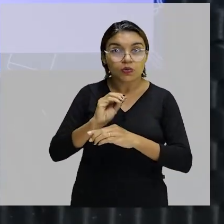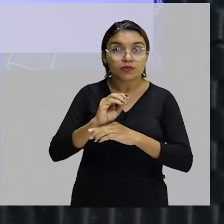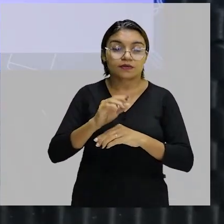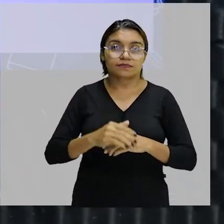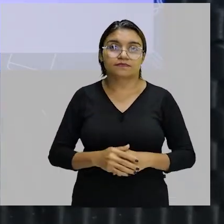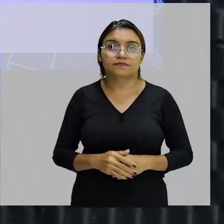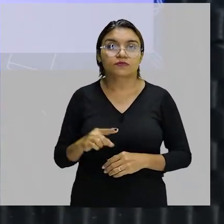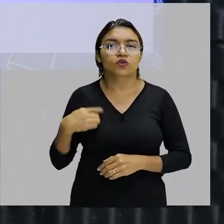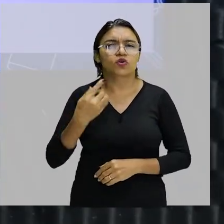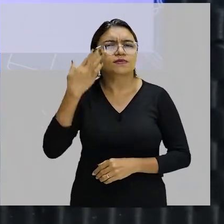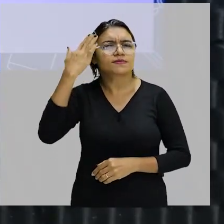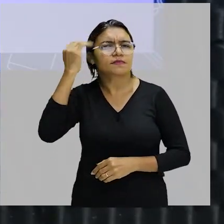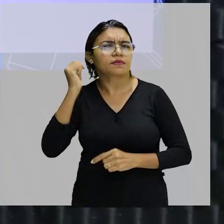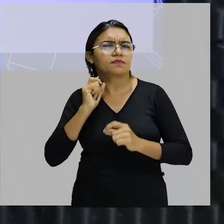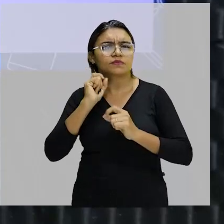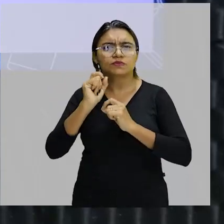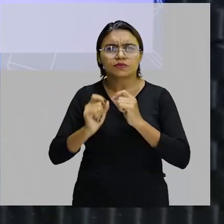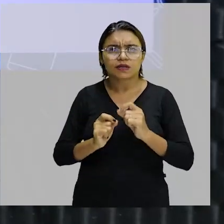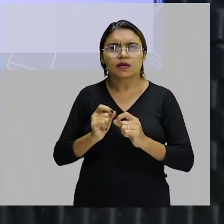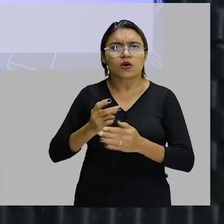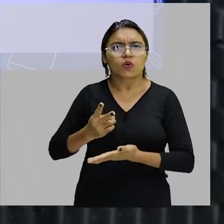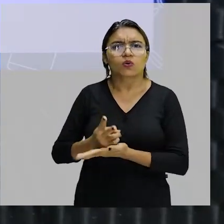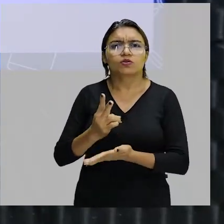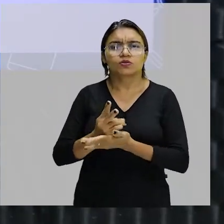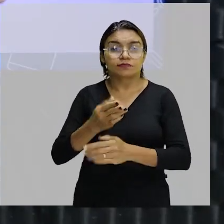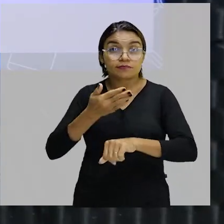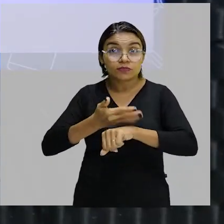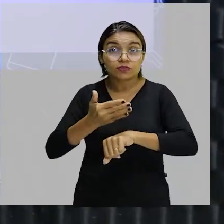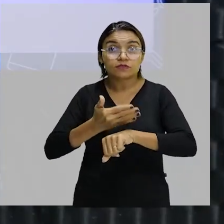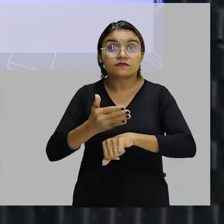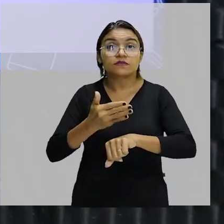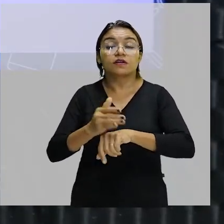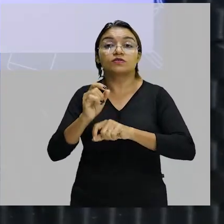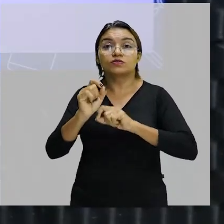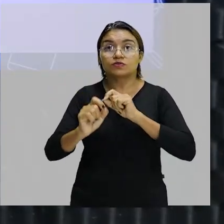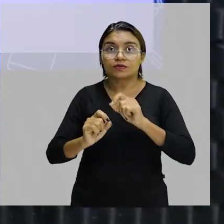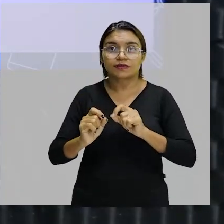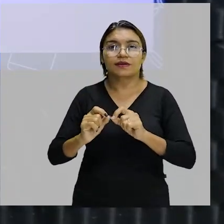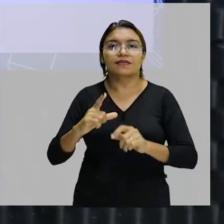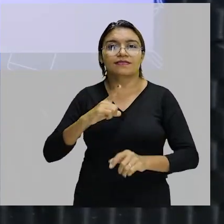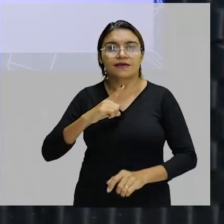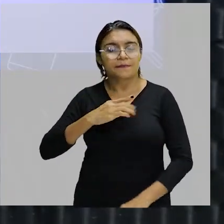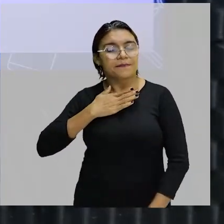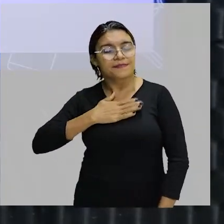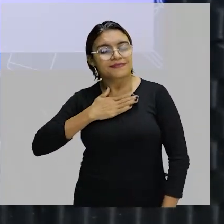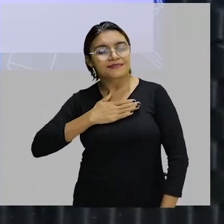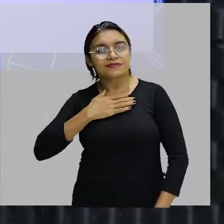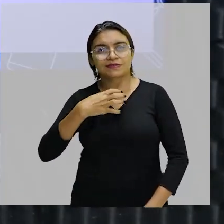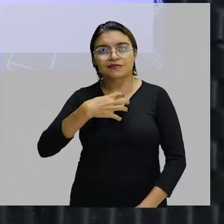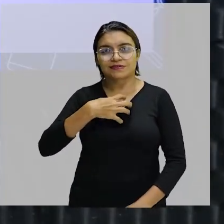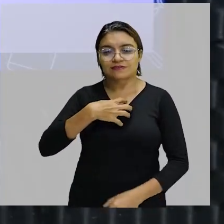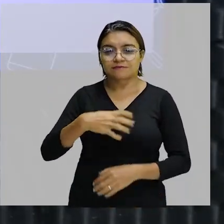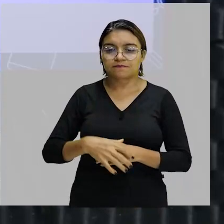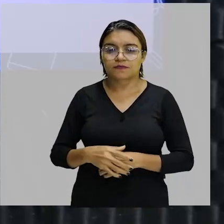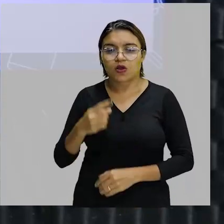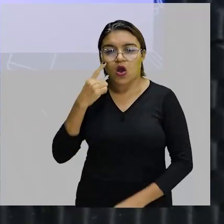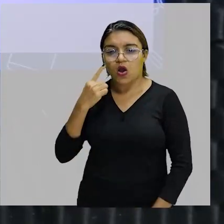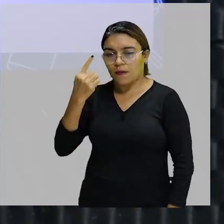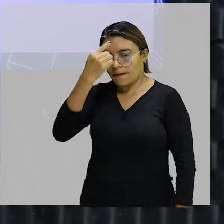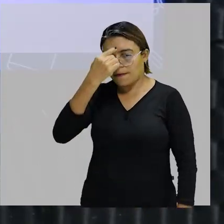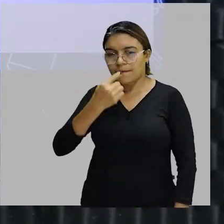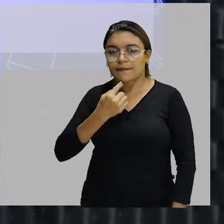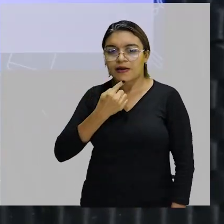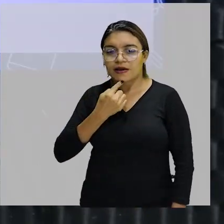que para que tenha continuidade, essa atividade ela tem que ser o quê? Prazerosa. Aí eu trouxe uma imagem aí, ó, de